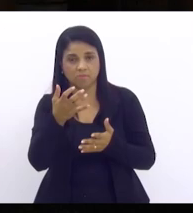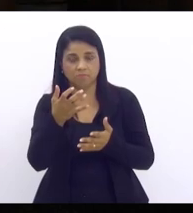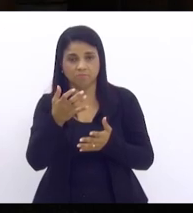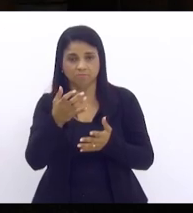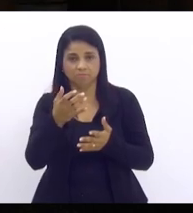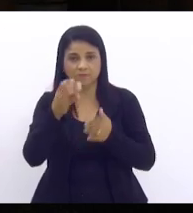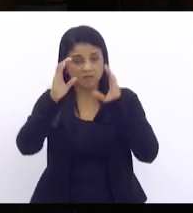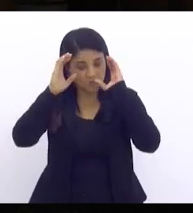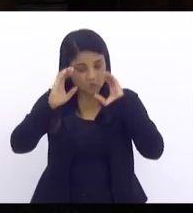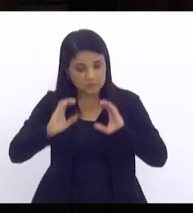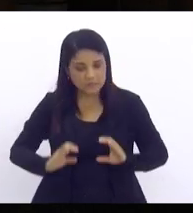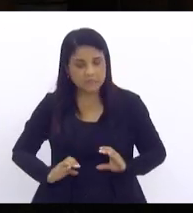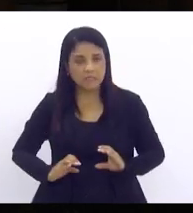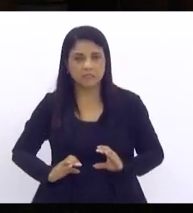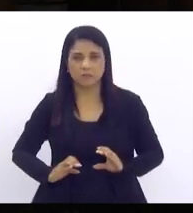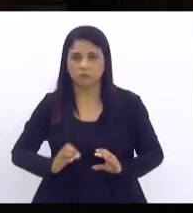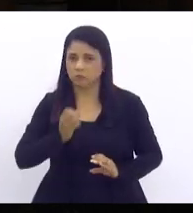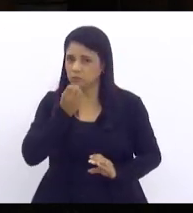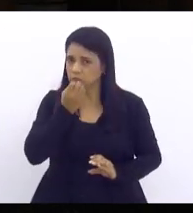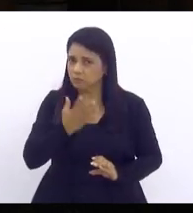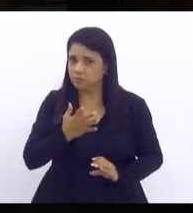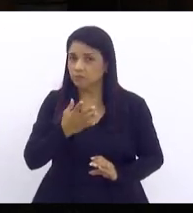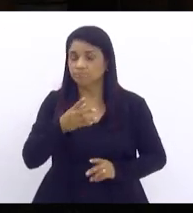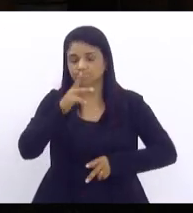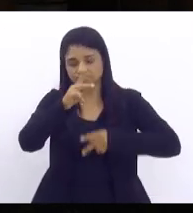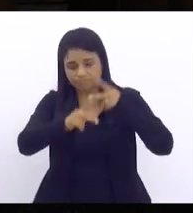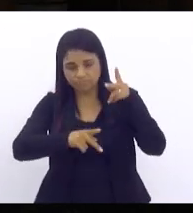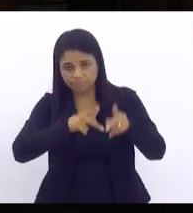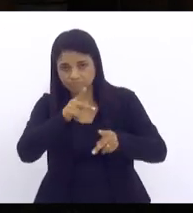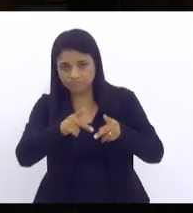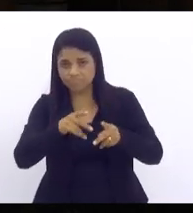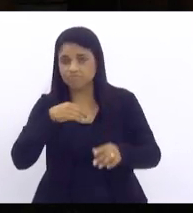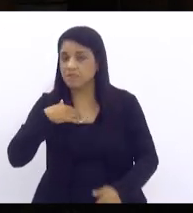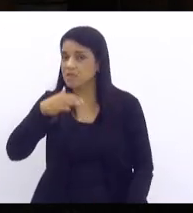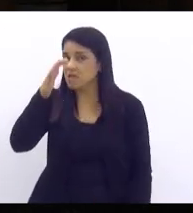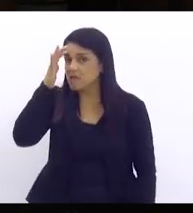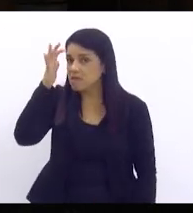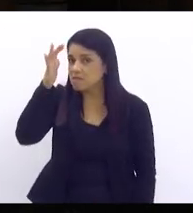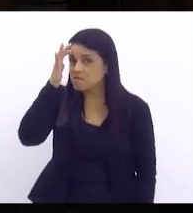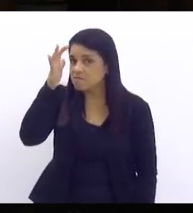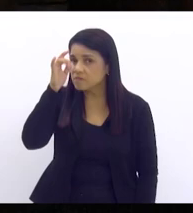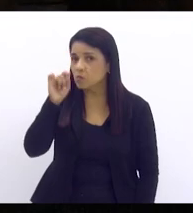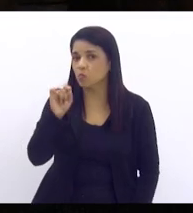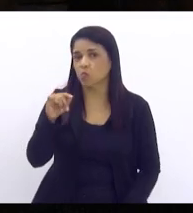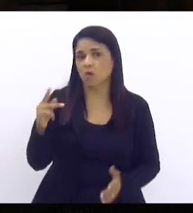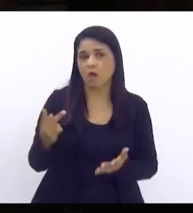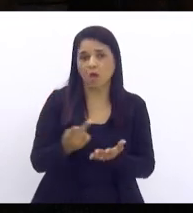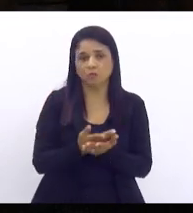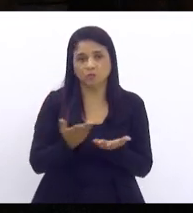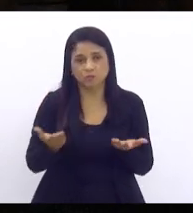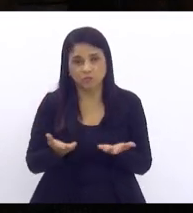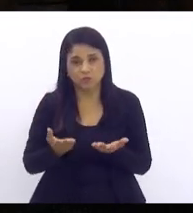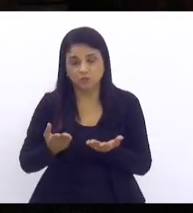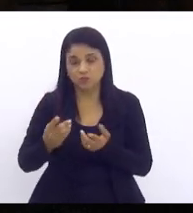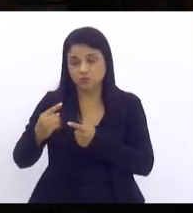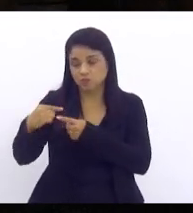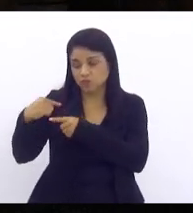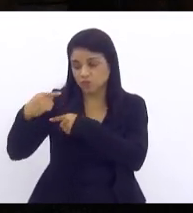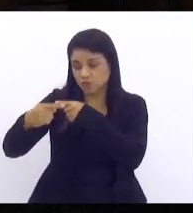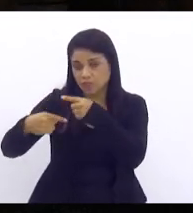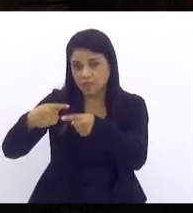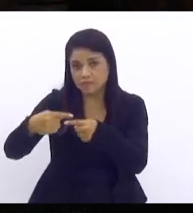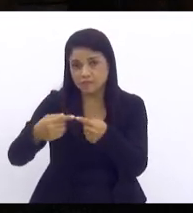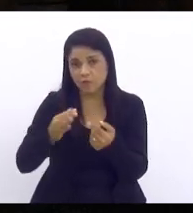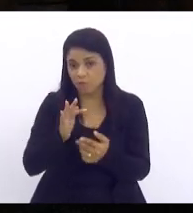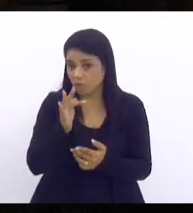Ao cidadão de bem, reflita muito acerca de tudo que vem acontecendo. Pois o que nós vamos deixar para gerações futuras talvez não